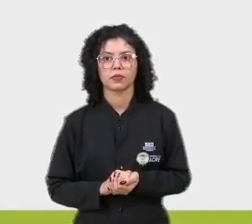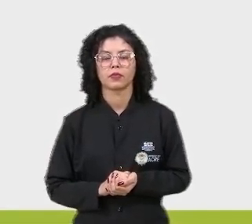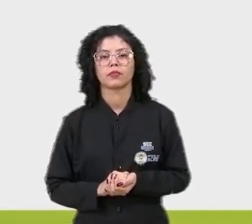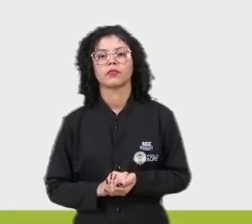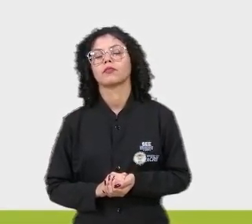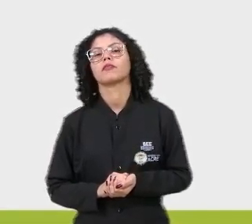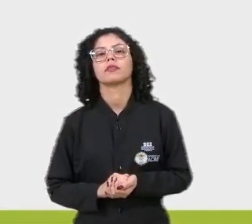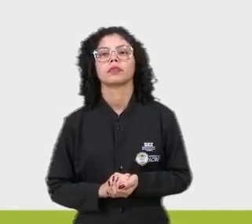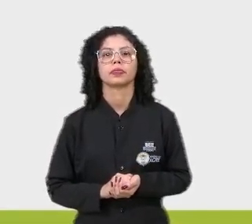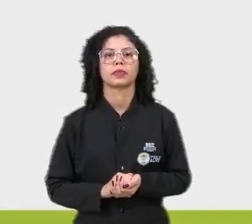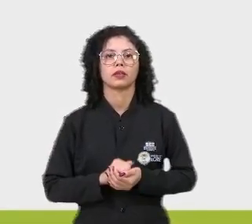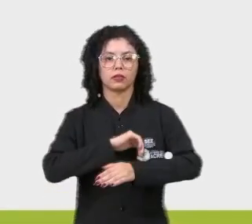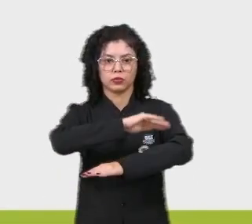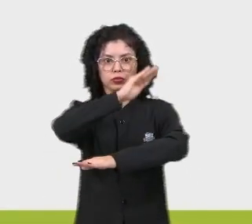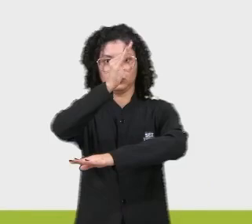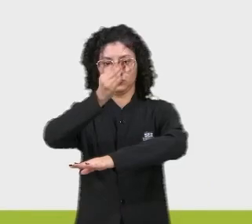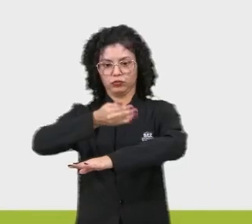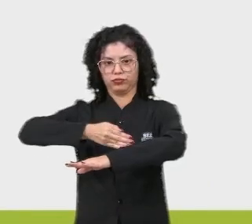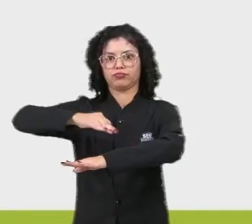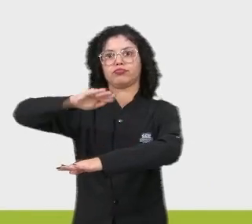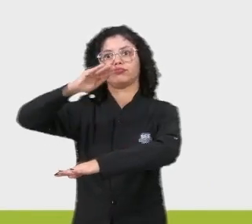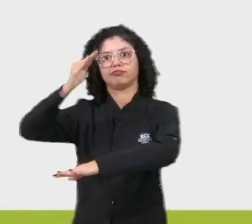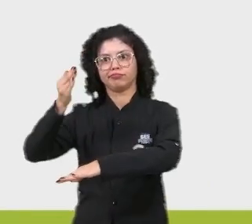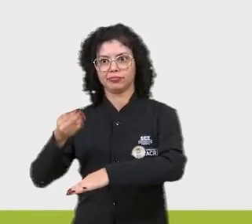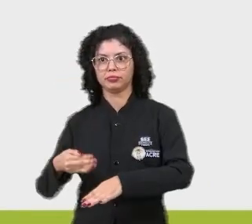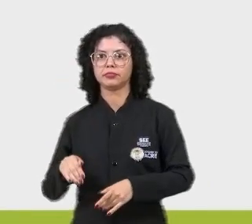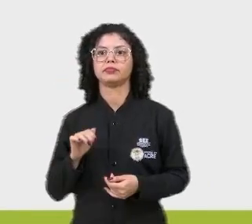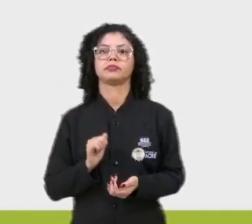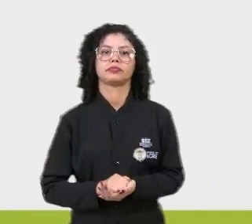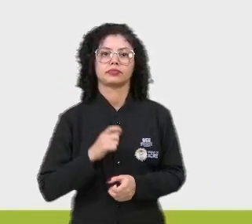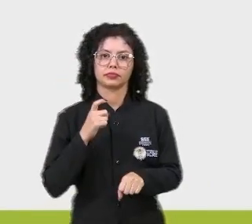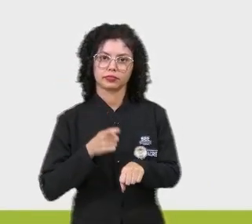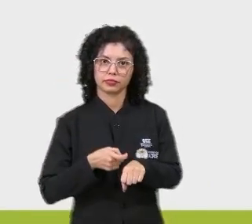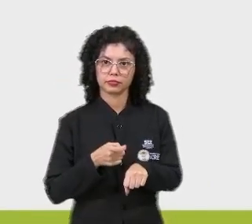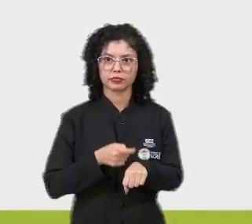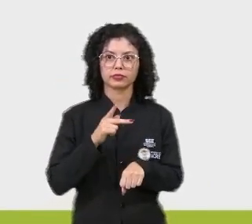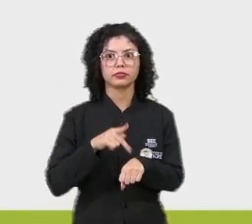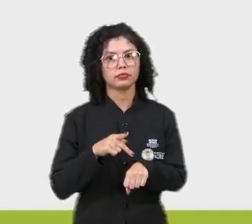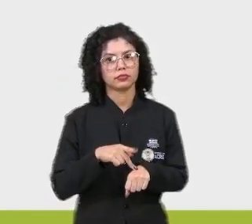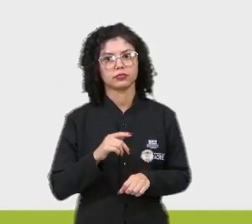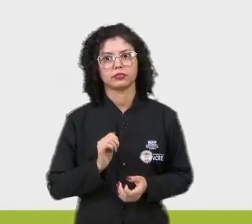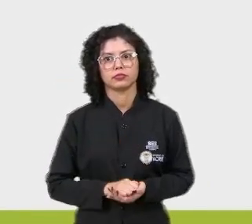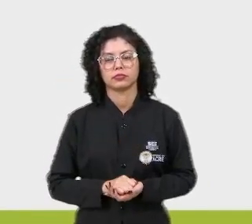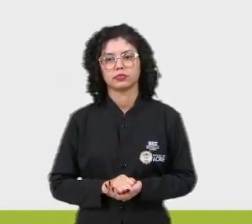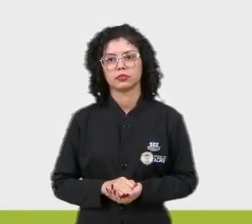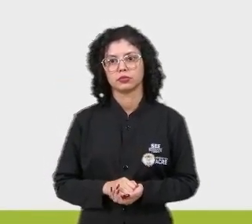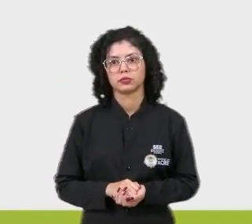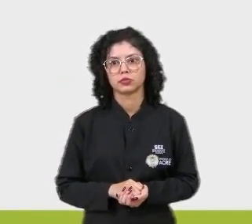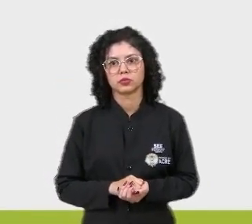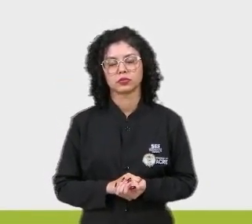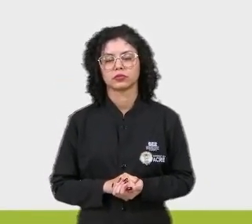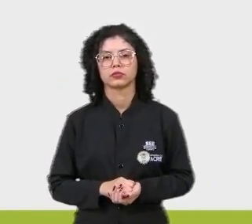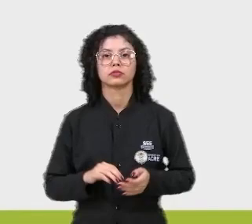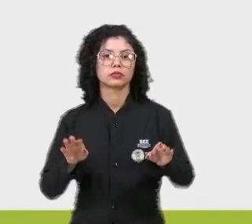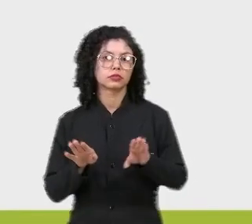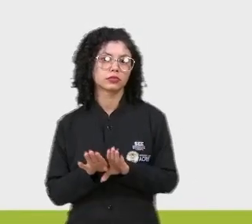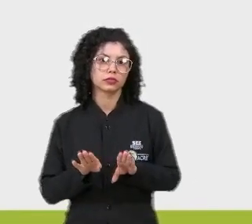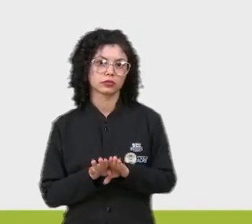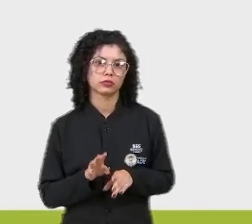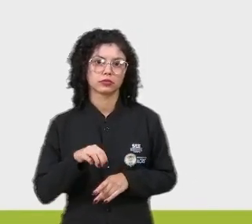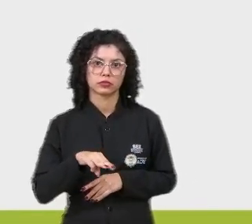e elevação de terra eh pedras e aquilo é um morro Como eu posso ter muito bem